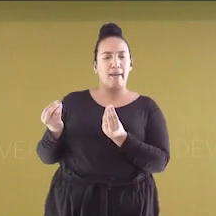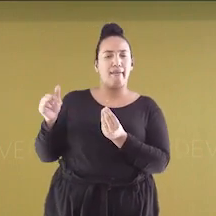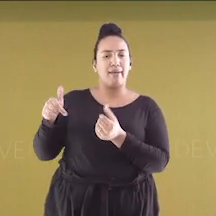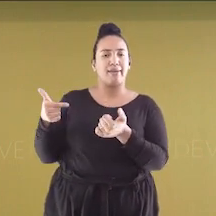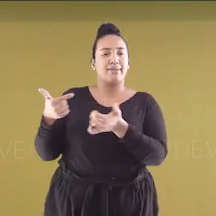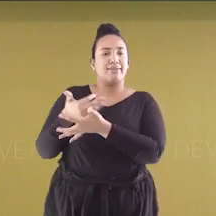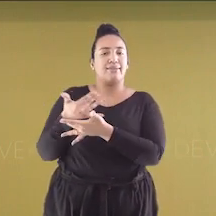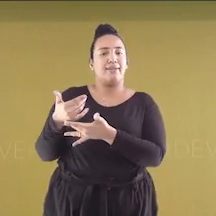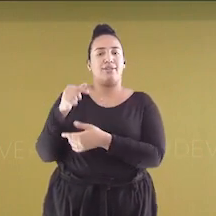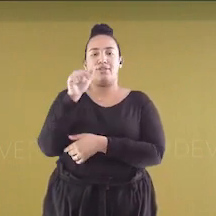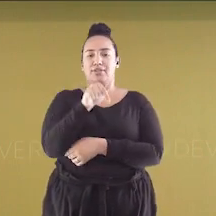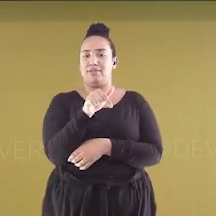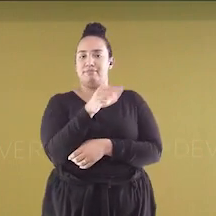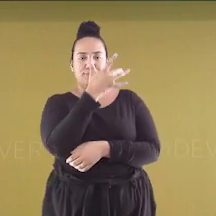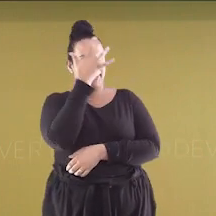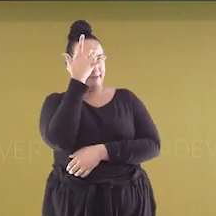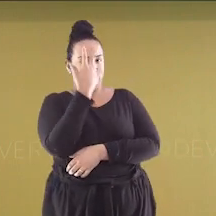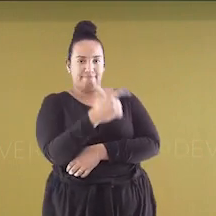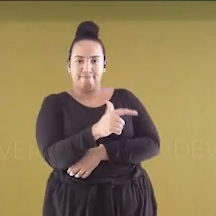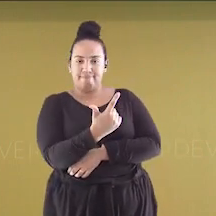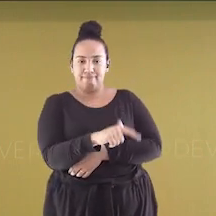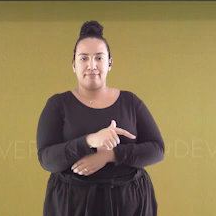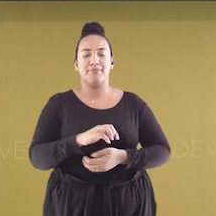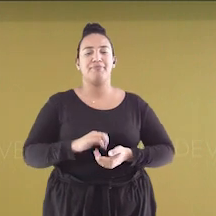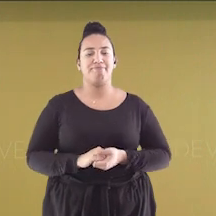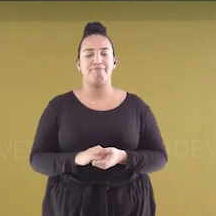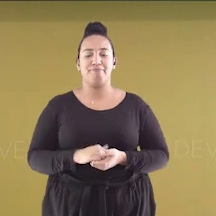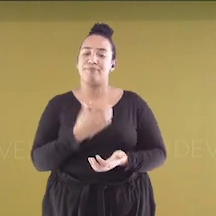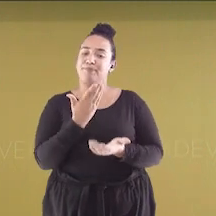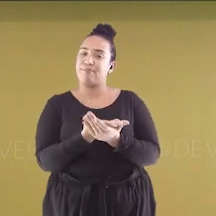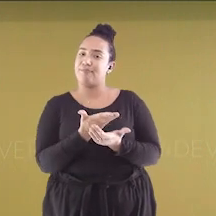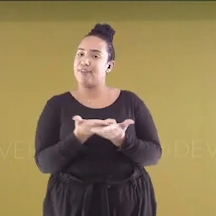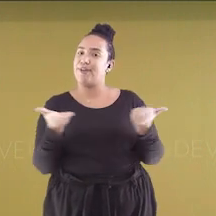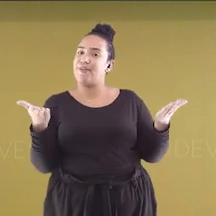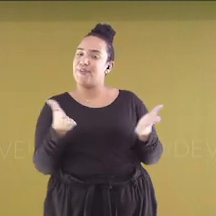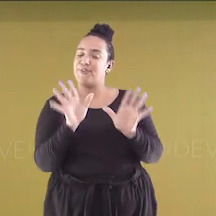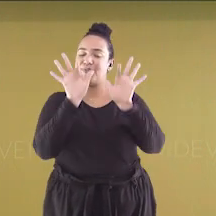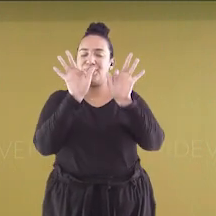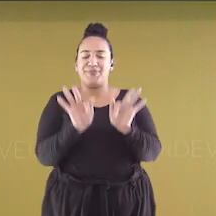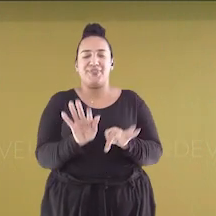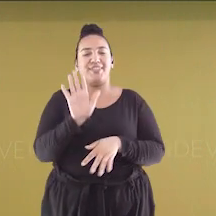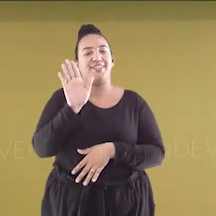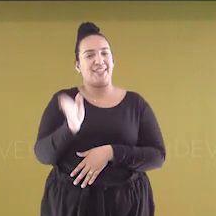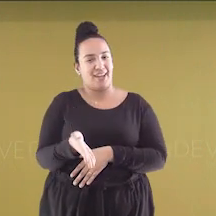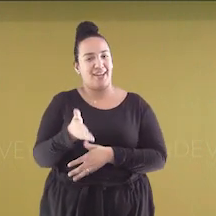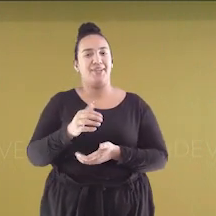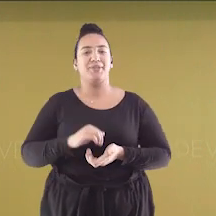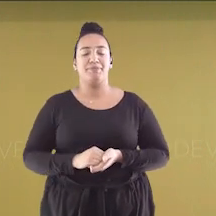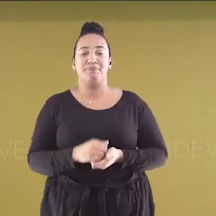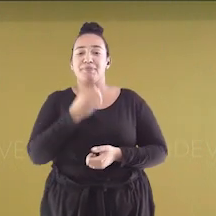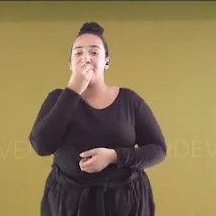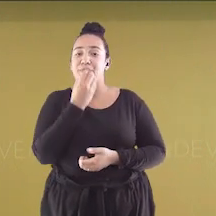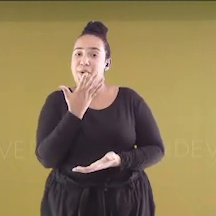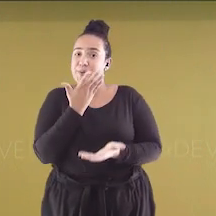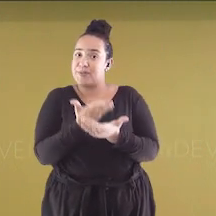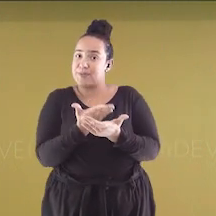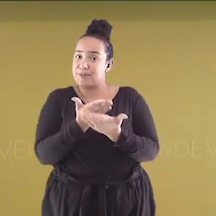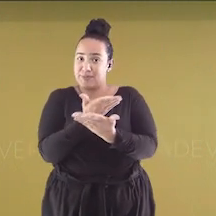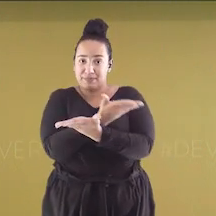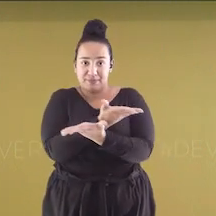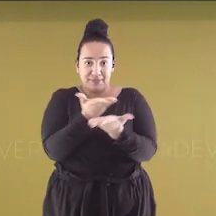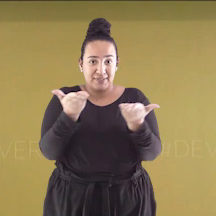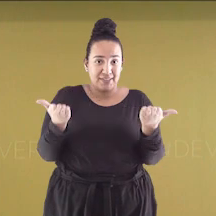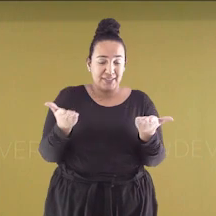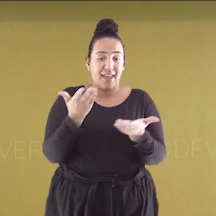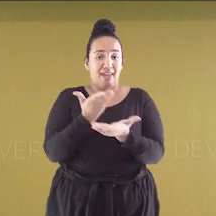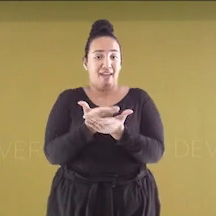cidades das que não possuem. A aula de hoje está terminando por aqui. Bons estudos para